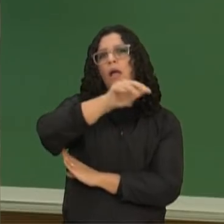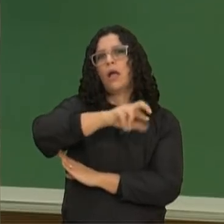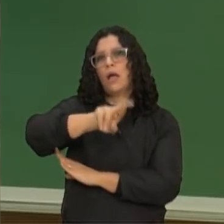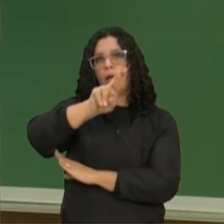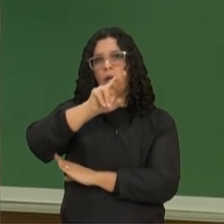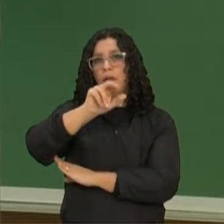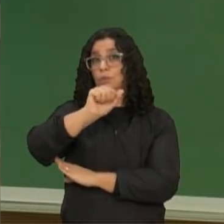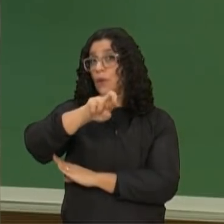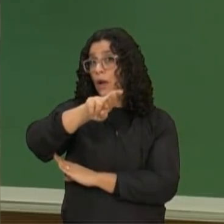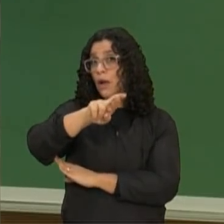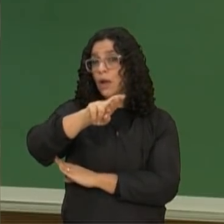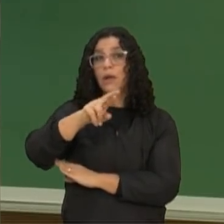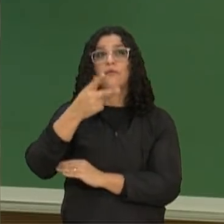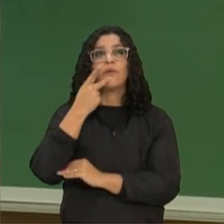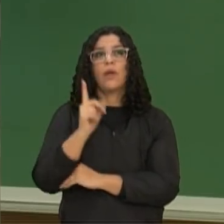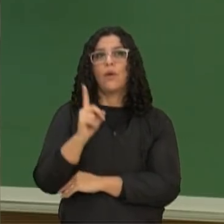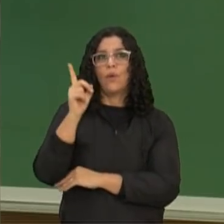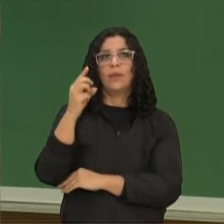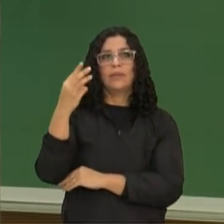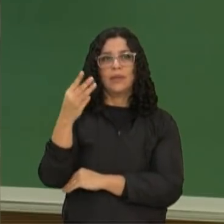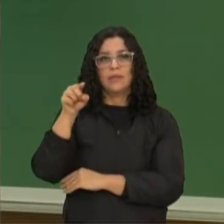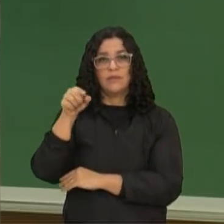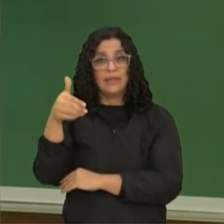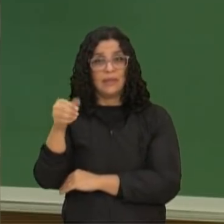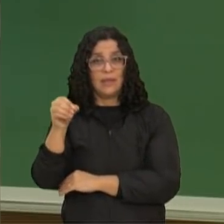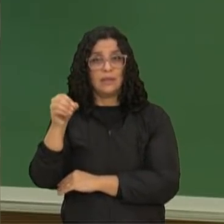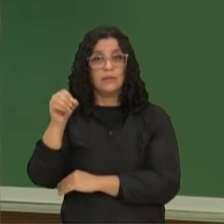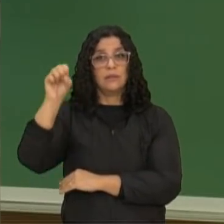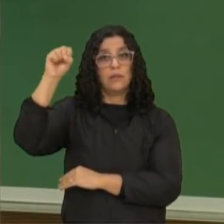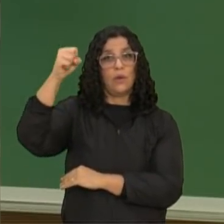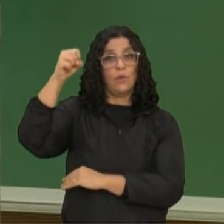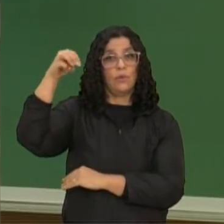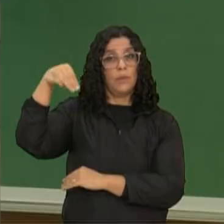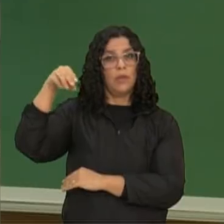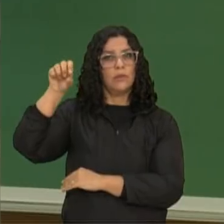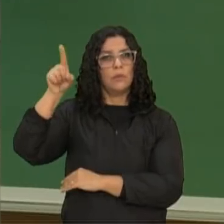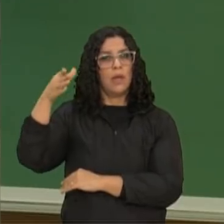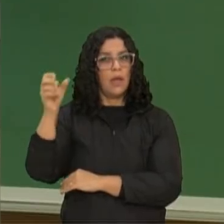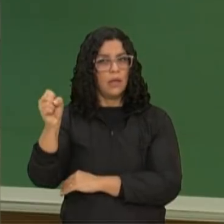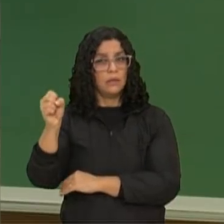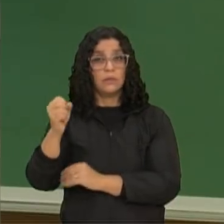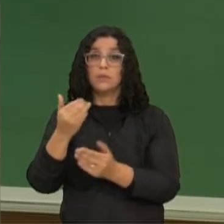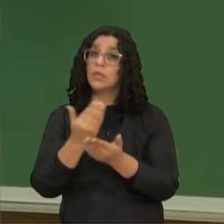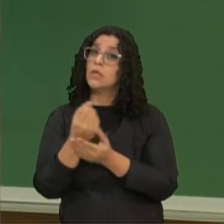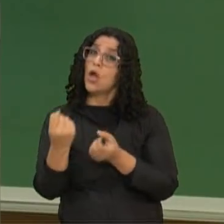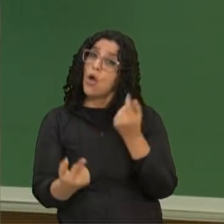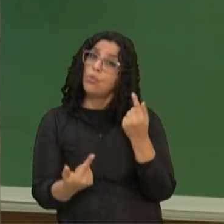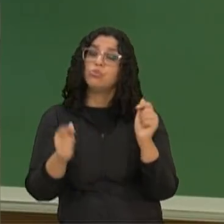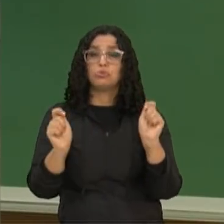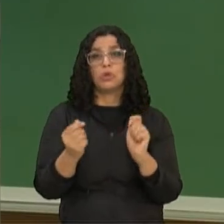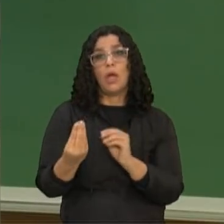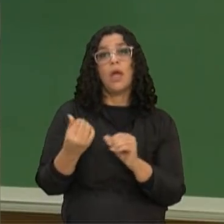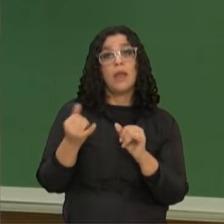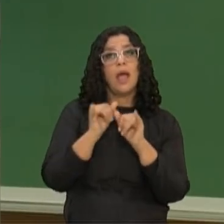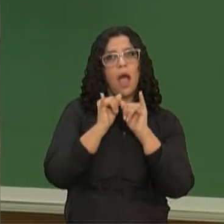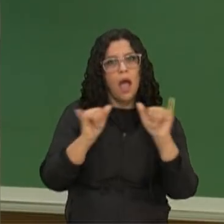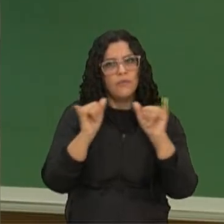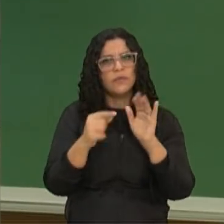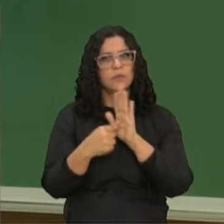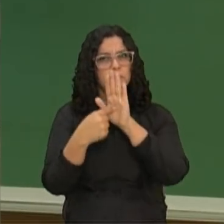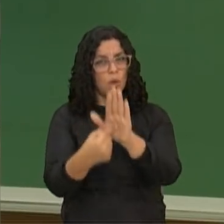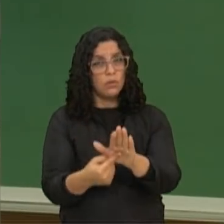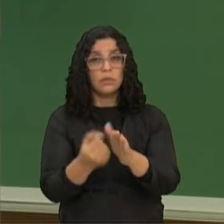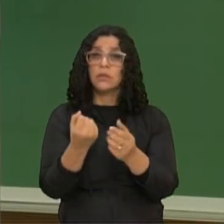segundo. Um detalhe, em algumas circunstâncias pode ser que ele dê esse valor, em algumas circunstâncias pode ser que ele não forneça,